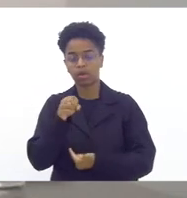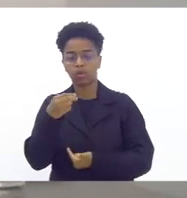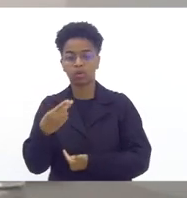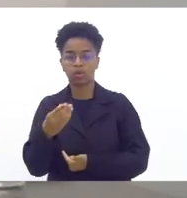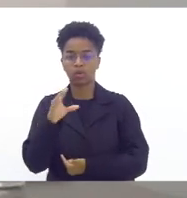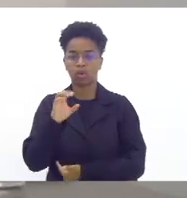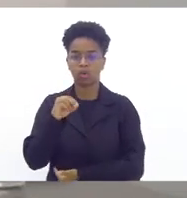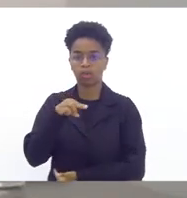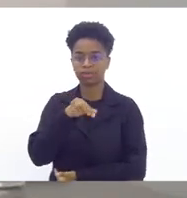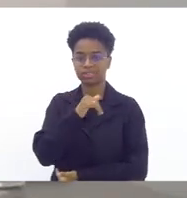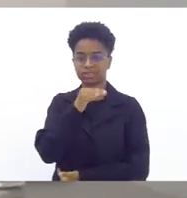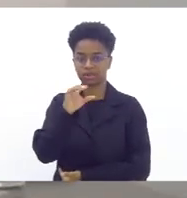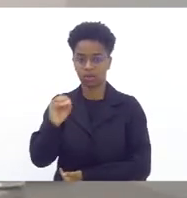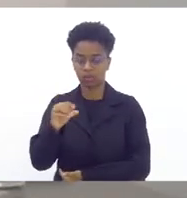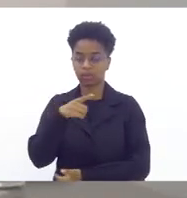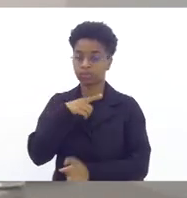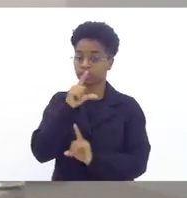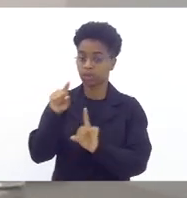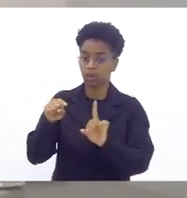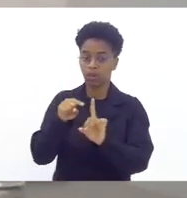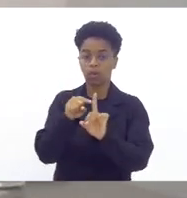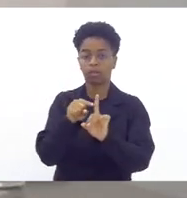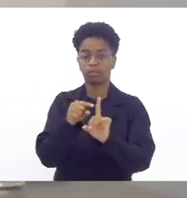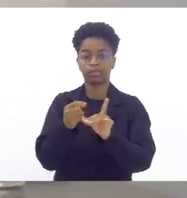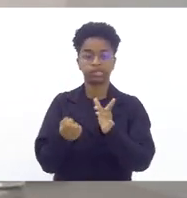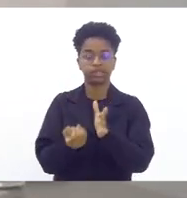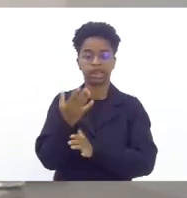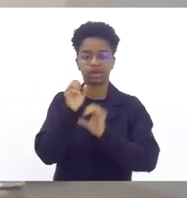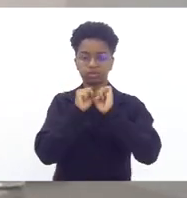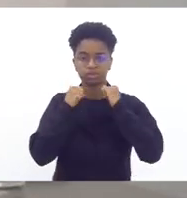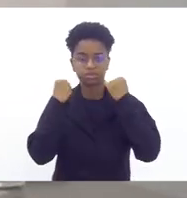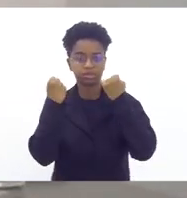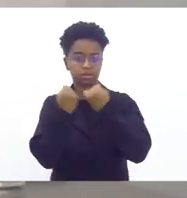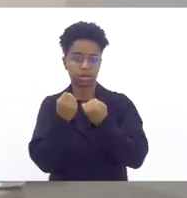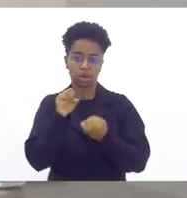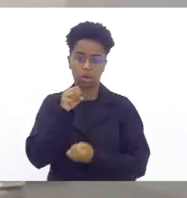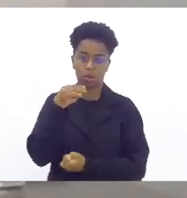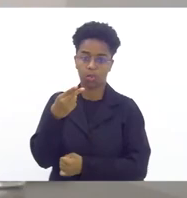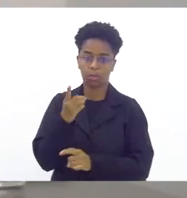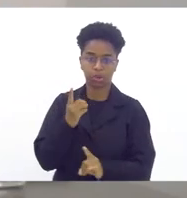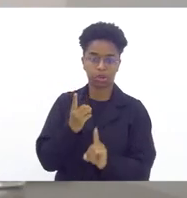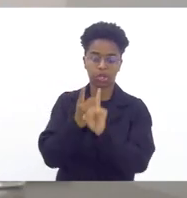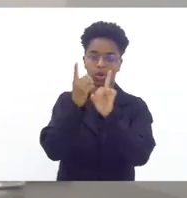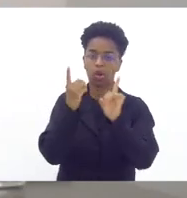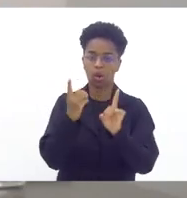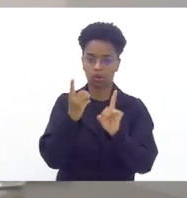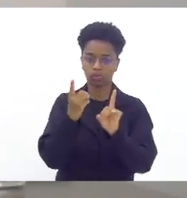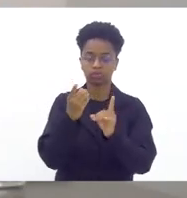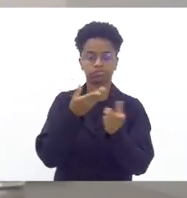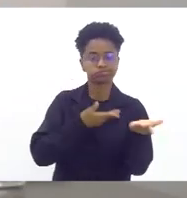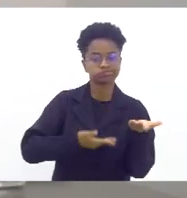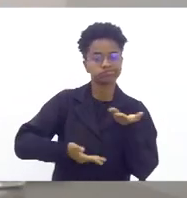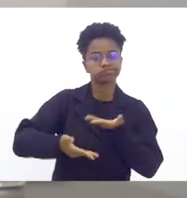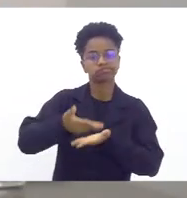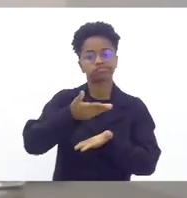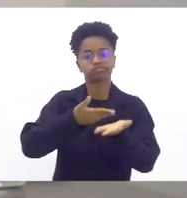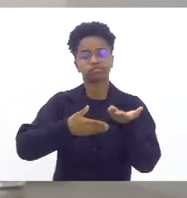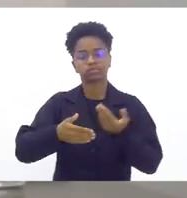que tenha para o objetivo realizar um grande seminário, um grande encontro envolvendo os estudantes